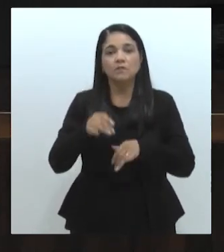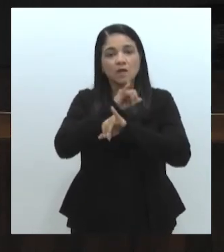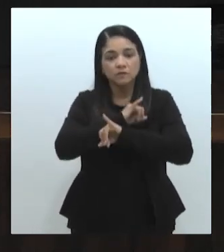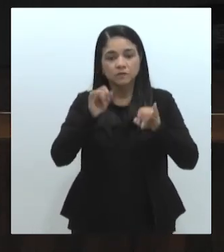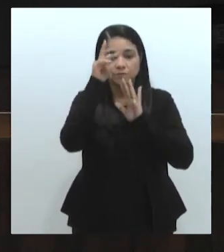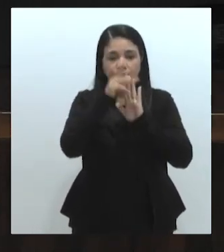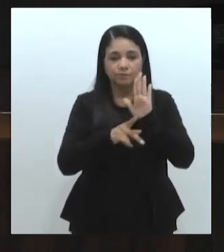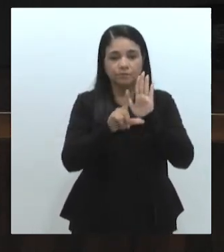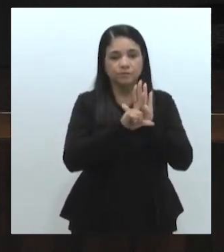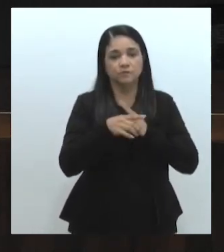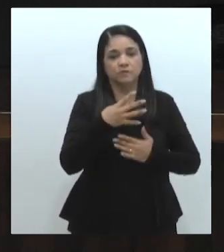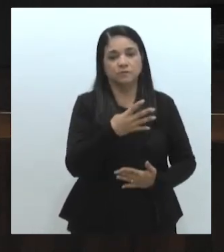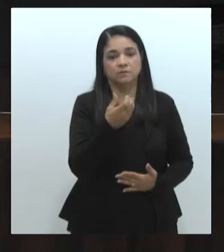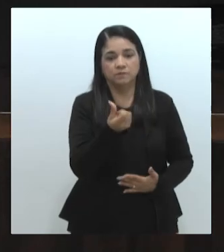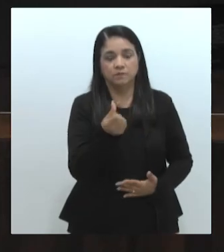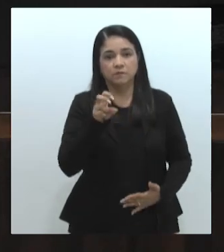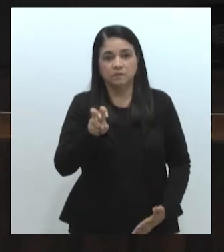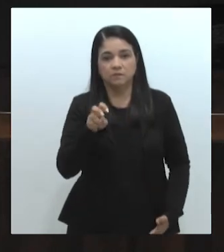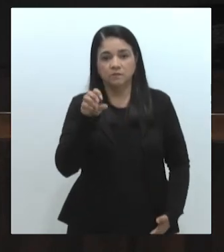Anuncio o projeto de lei número